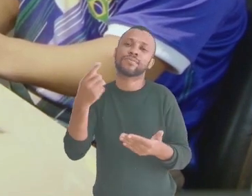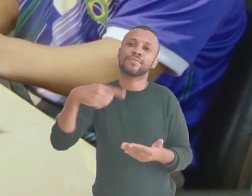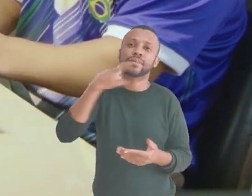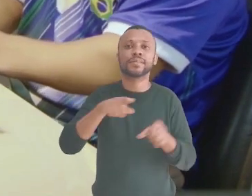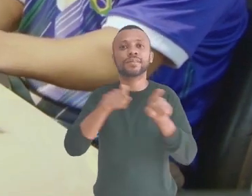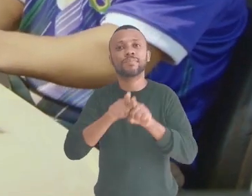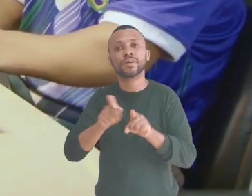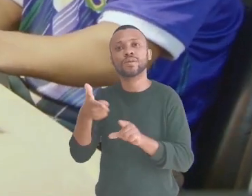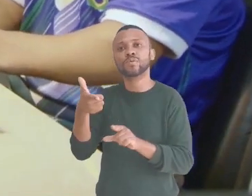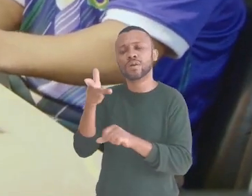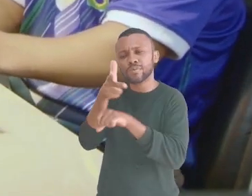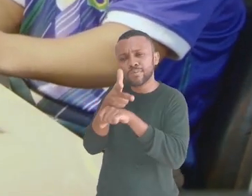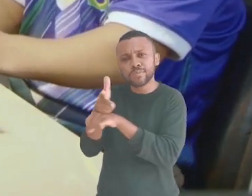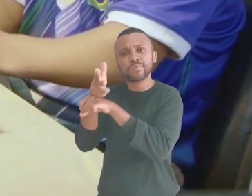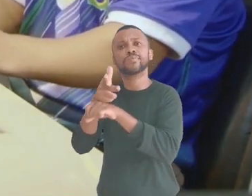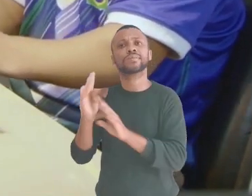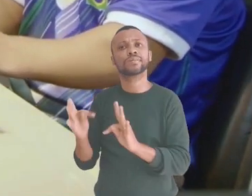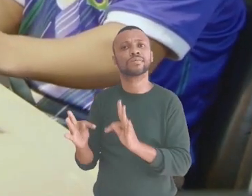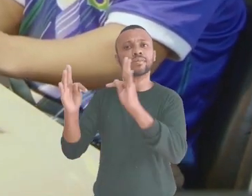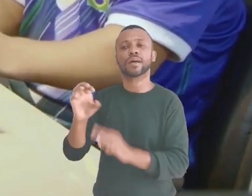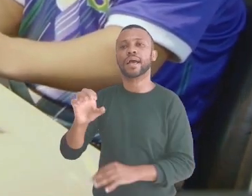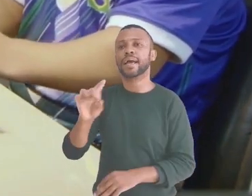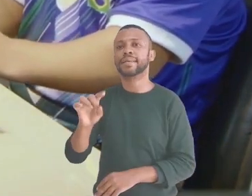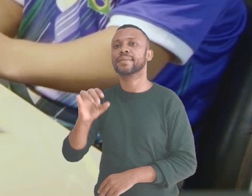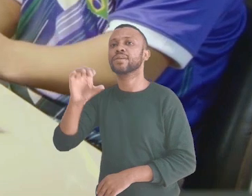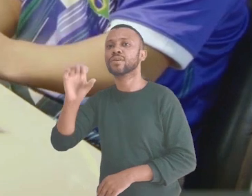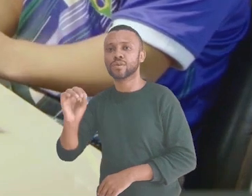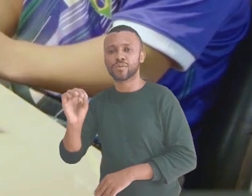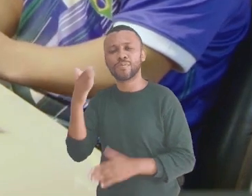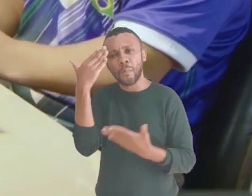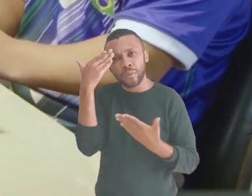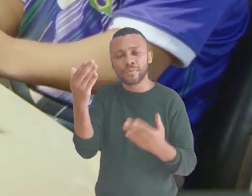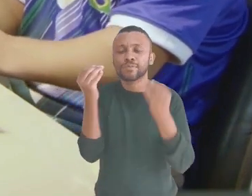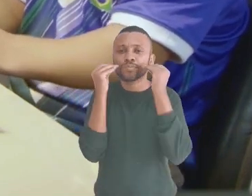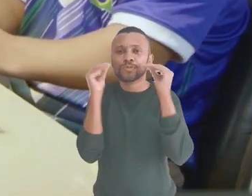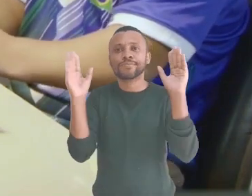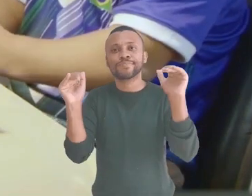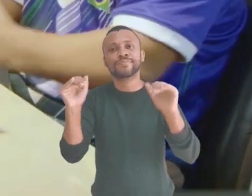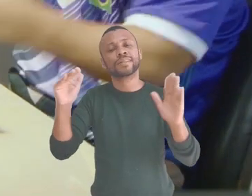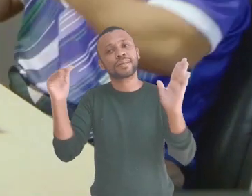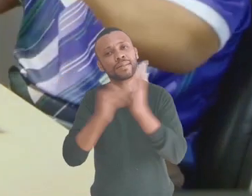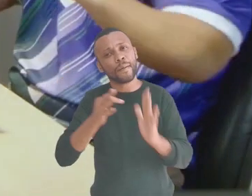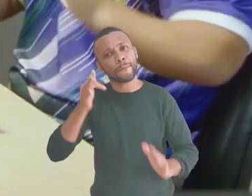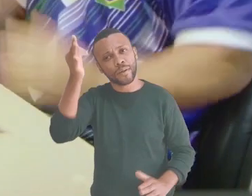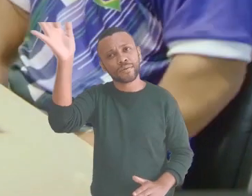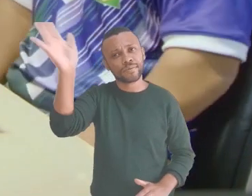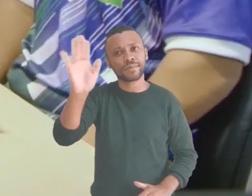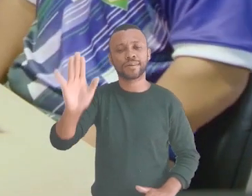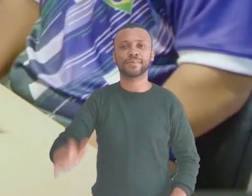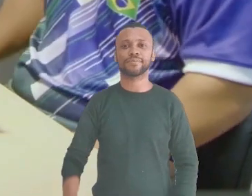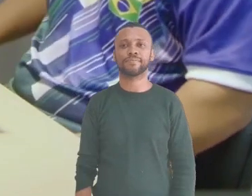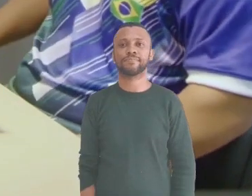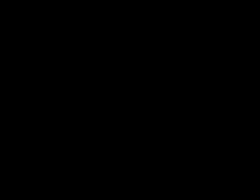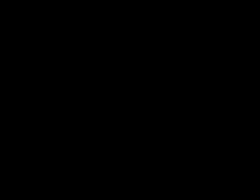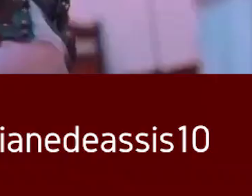nosso desenvolvedor de tecnologia, Ézio Antunes Filho. Um beijo a todos, ficamos para a próxima. Tchau. Tchau, tchau.